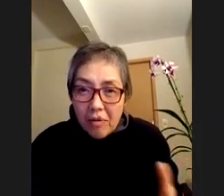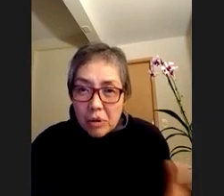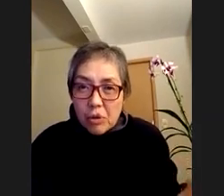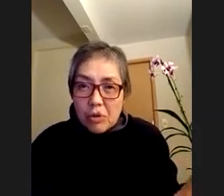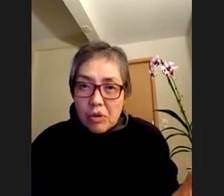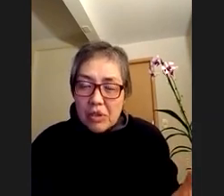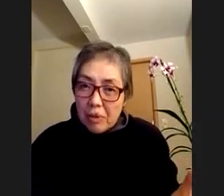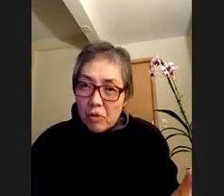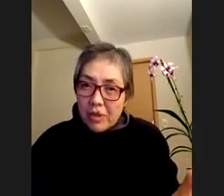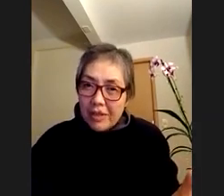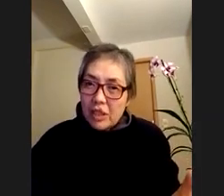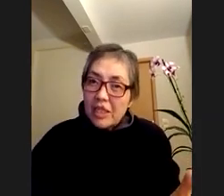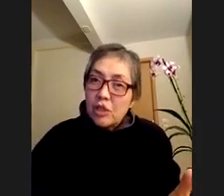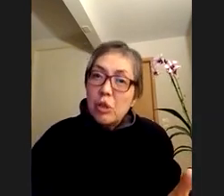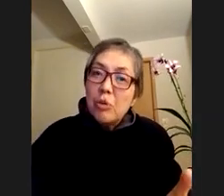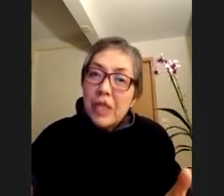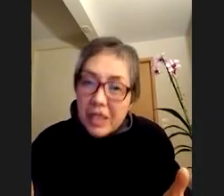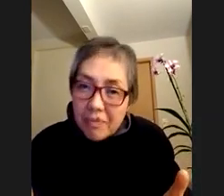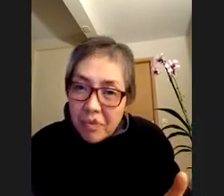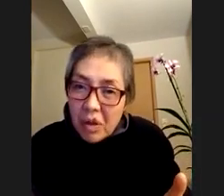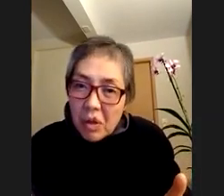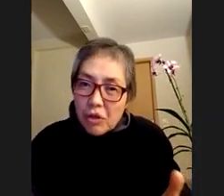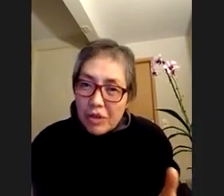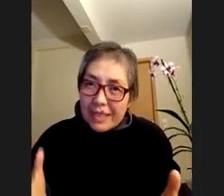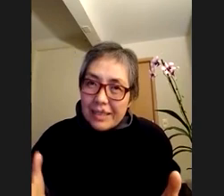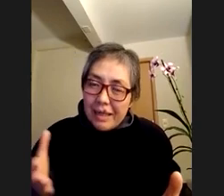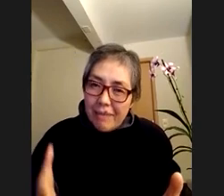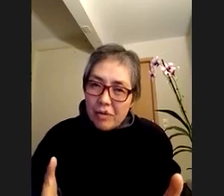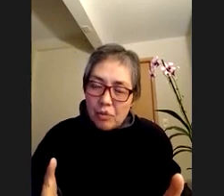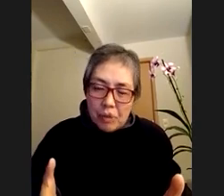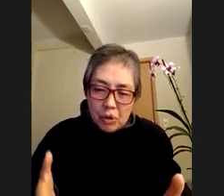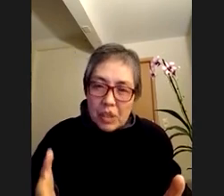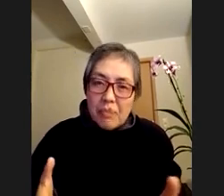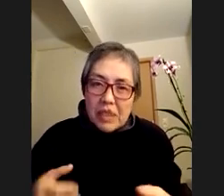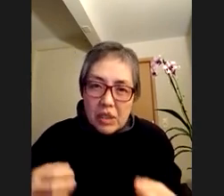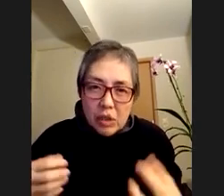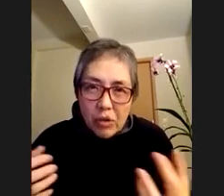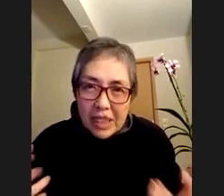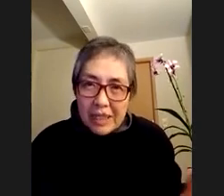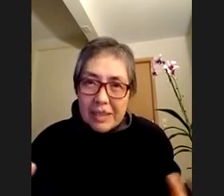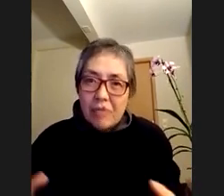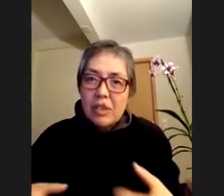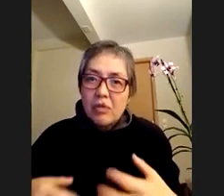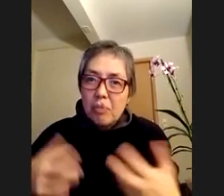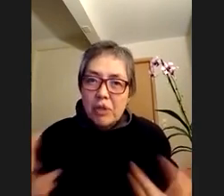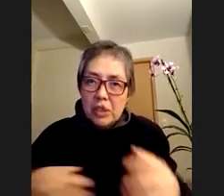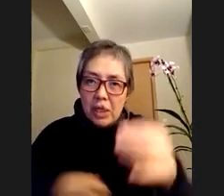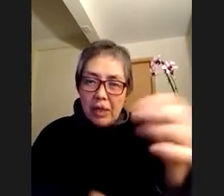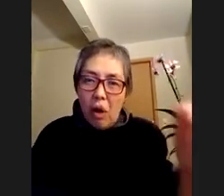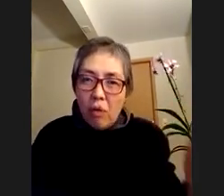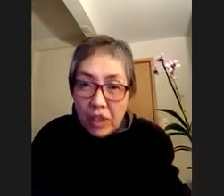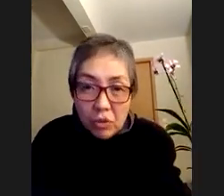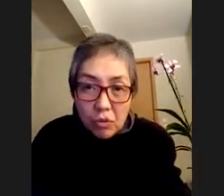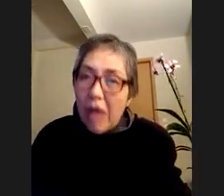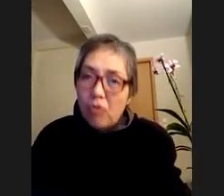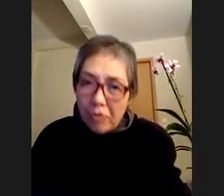é um absurdo isso acontecer. Pelo contrário, a gente tem que diminuir as jornadas de trabalho de pessoas que precisam de concentração e estão expostas